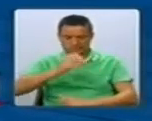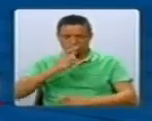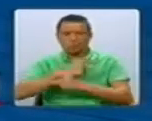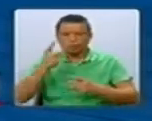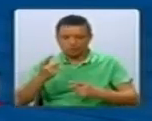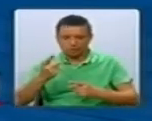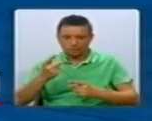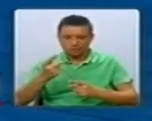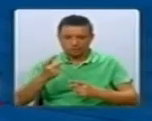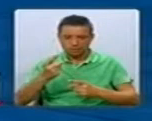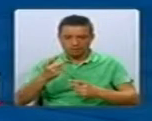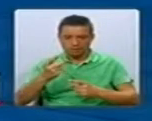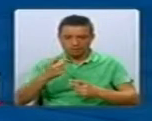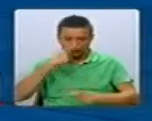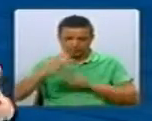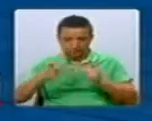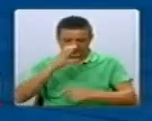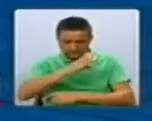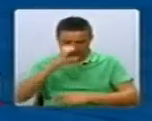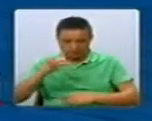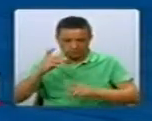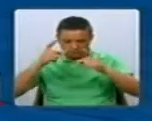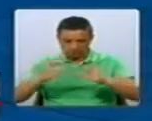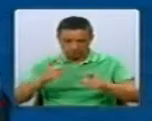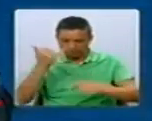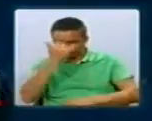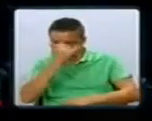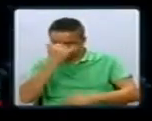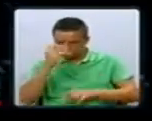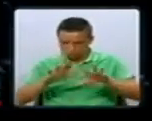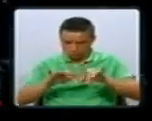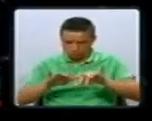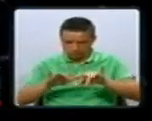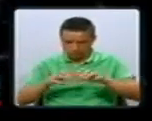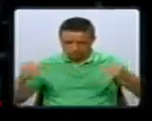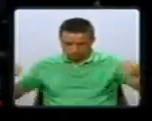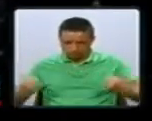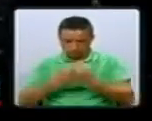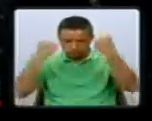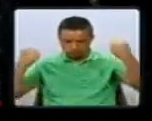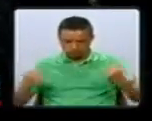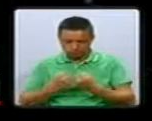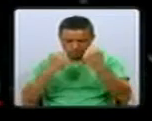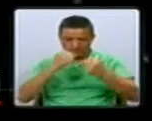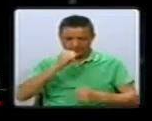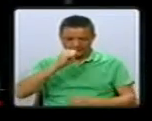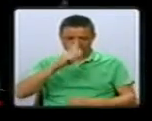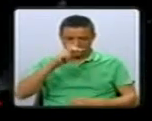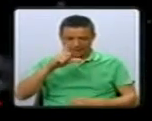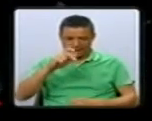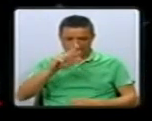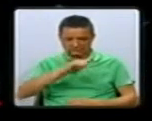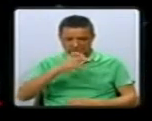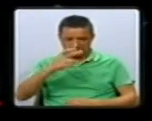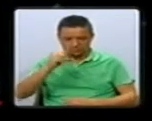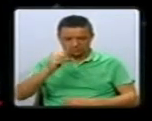Porque na década de 70, os cientistas começaram por fazer simulações por computadores de choques de galáxias. Tudo para tentar explicar porque